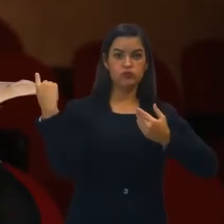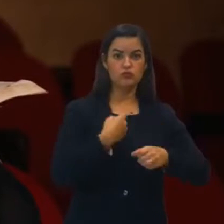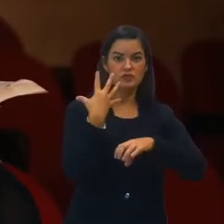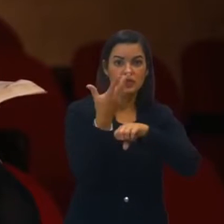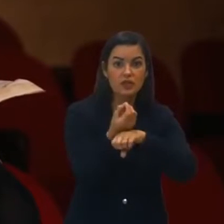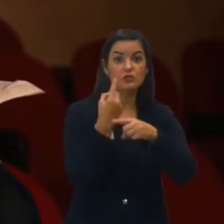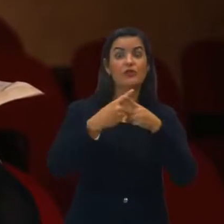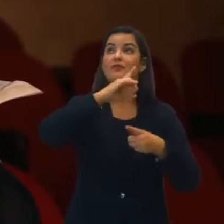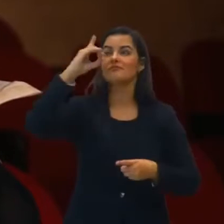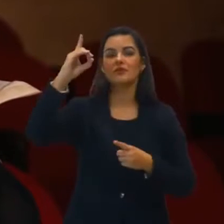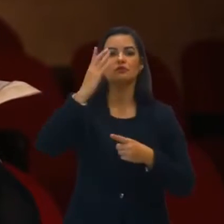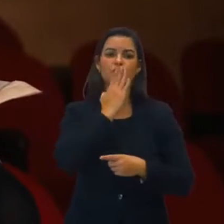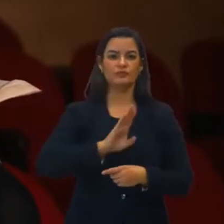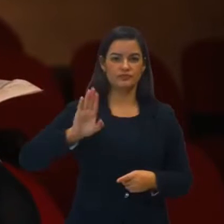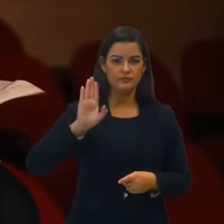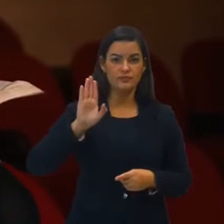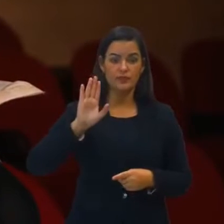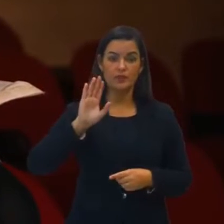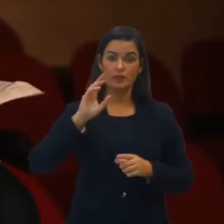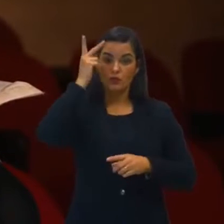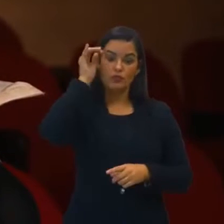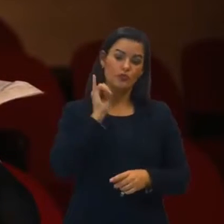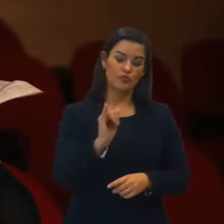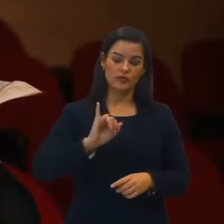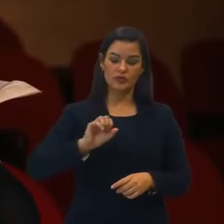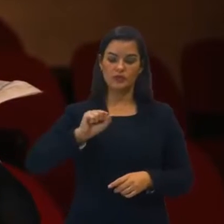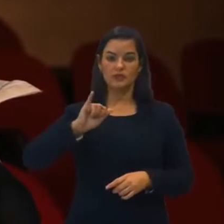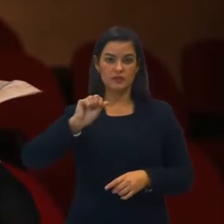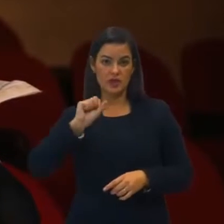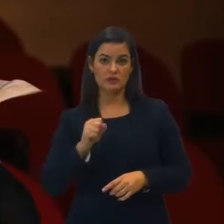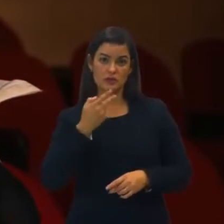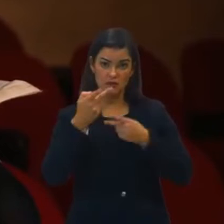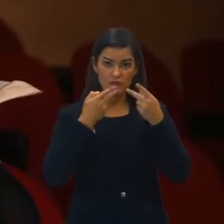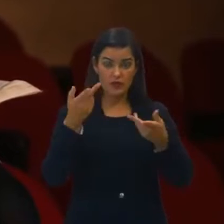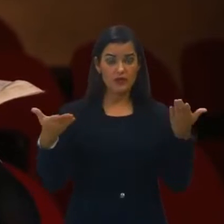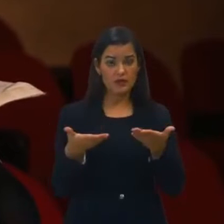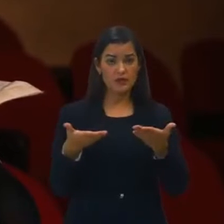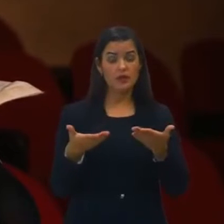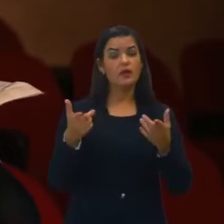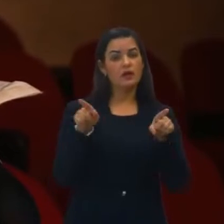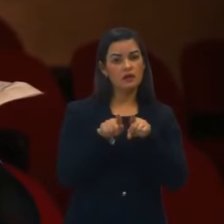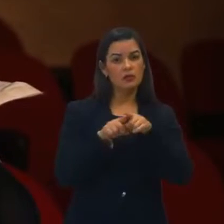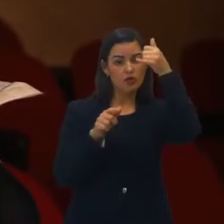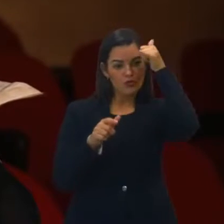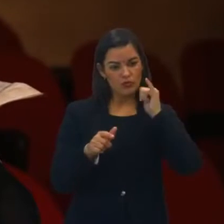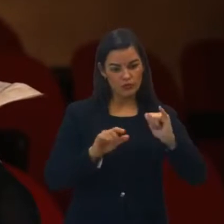avivamento que o profeta Isaías trata, que é repetido também no profeta Joel,